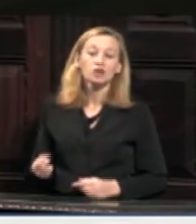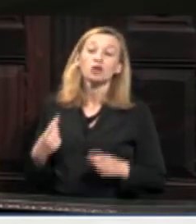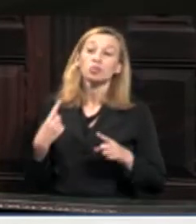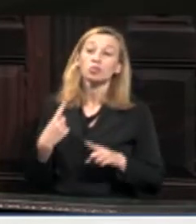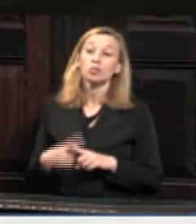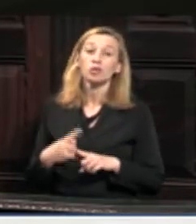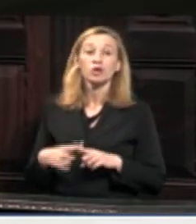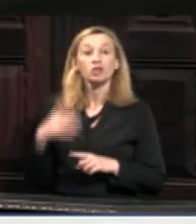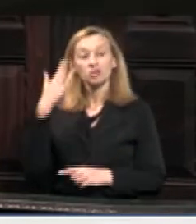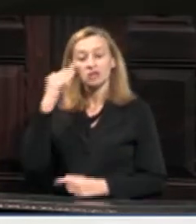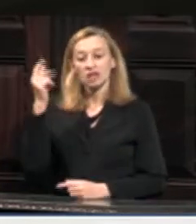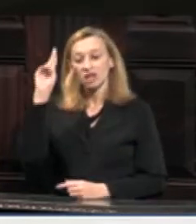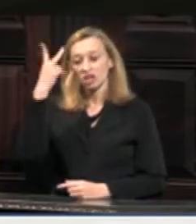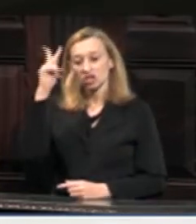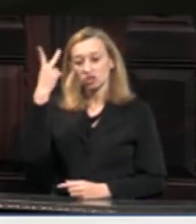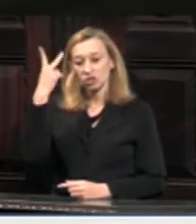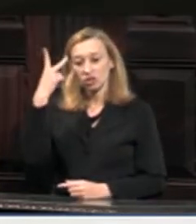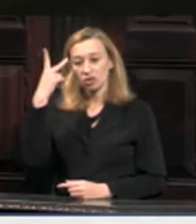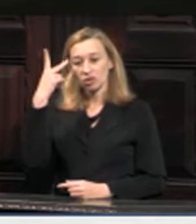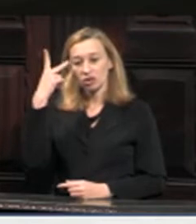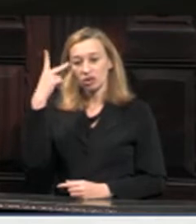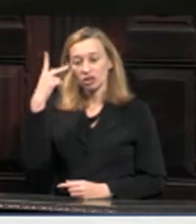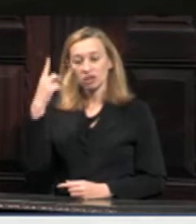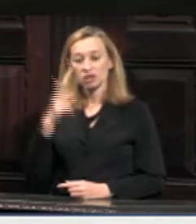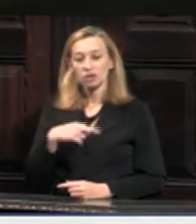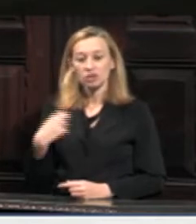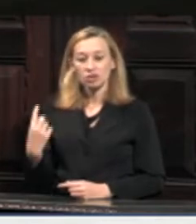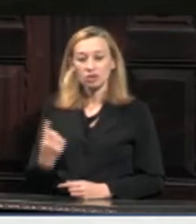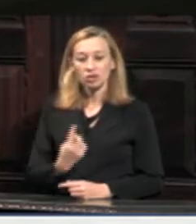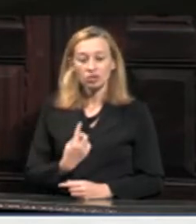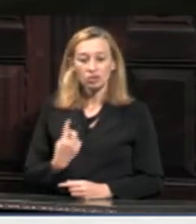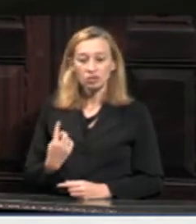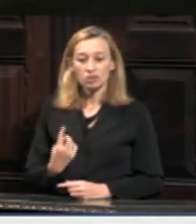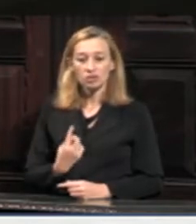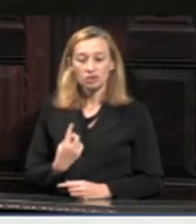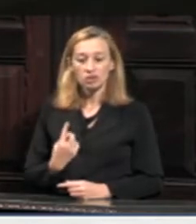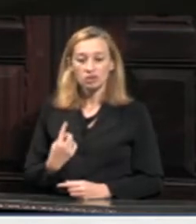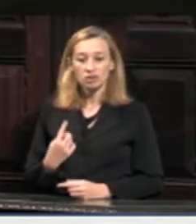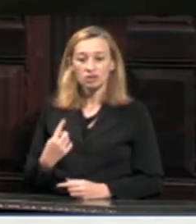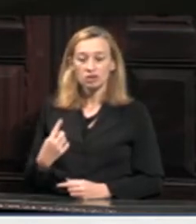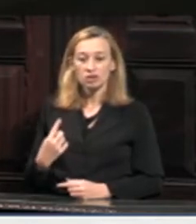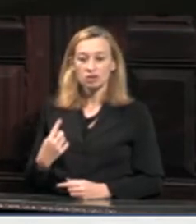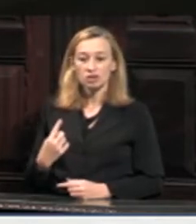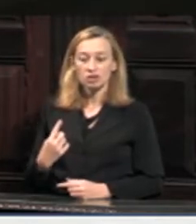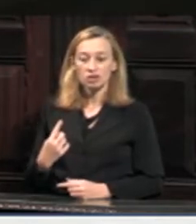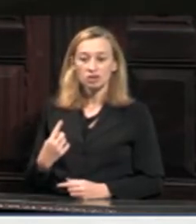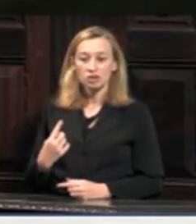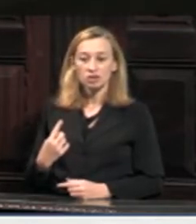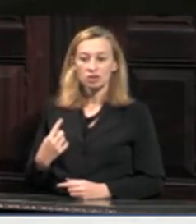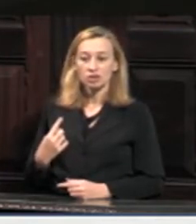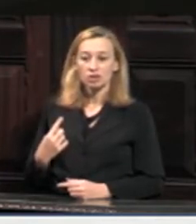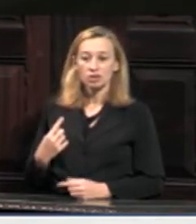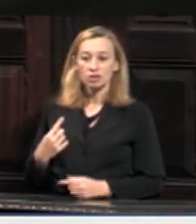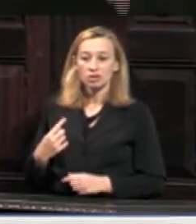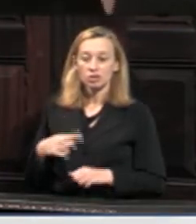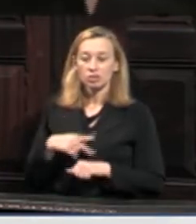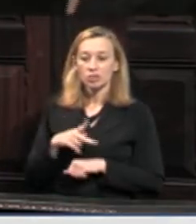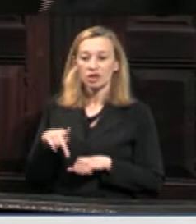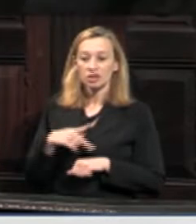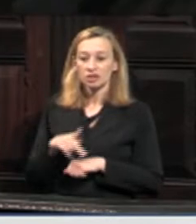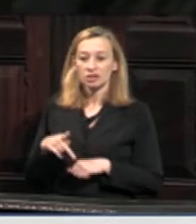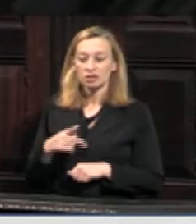históricos da nossa cultura, das nossas origens. Então, meu voto é favorável.